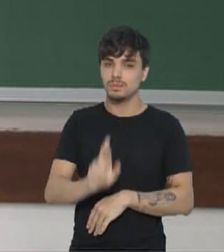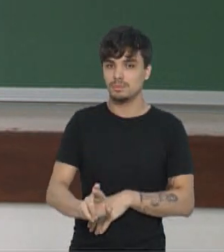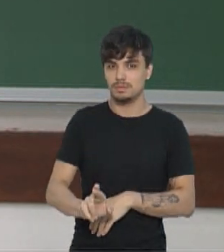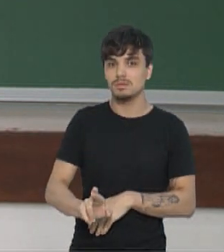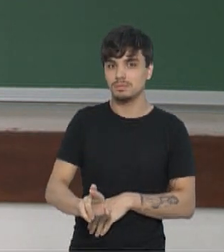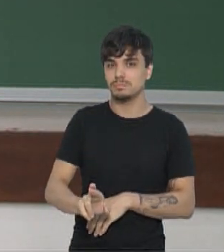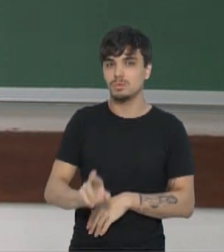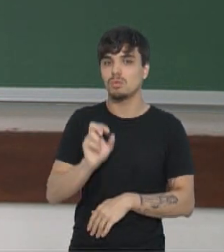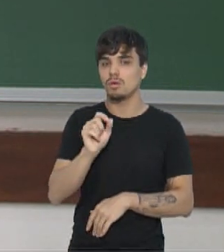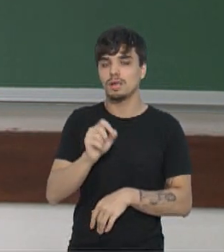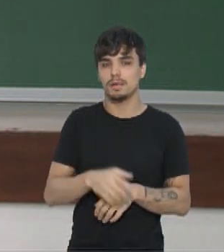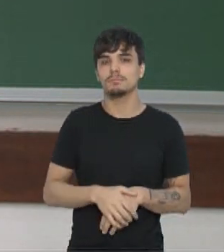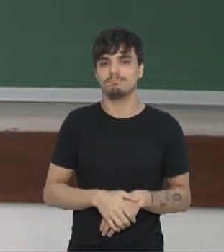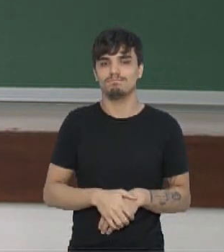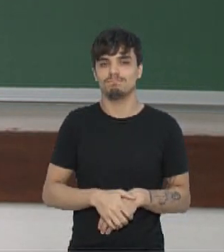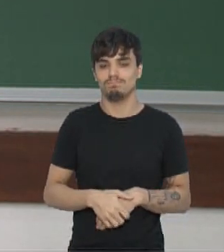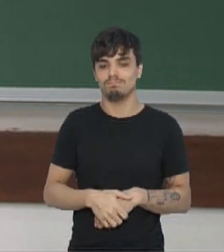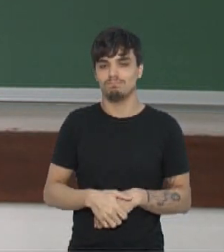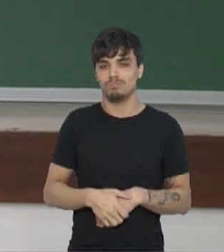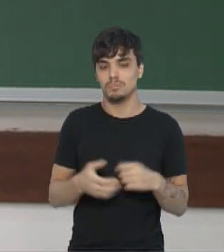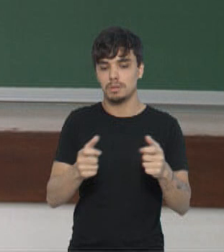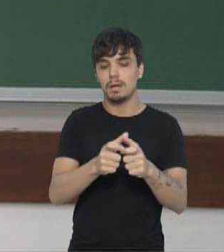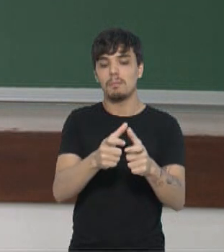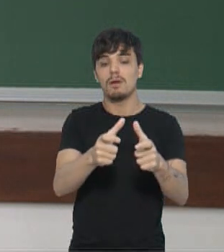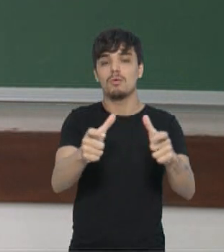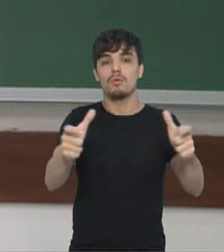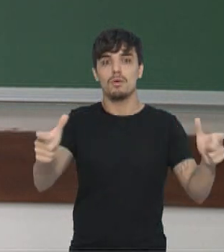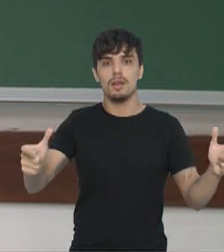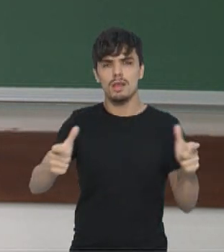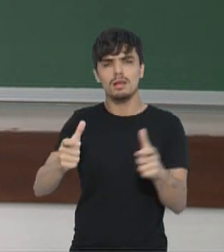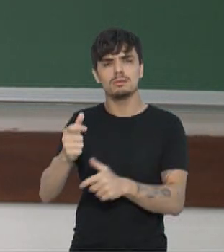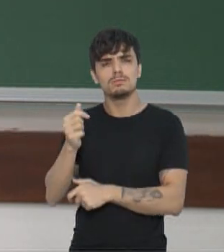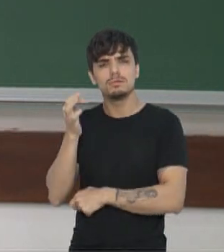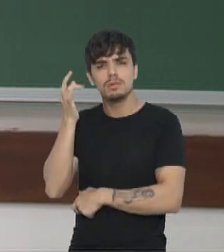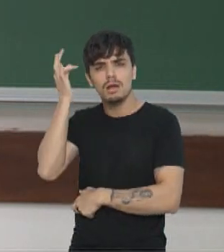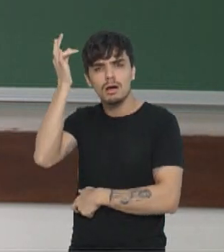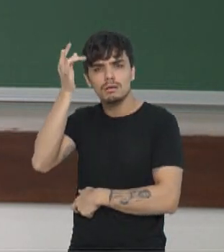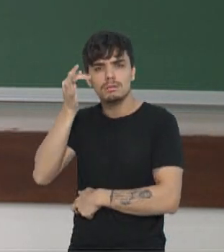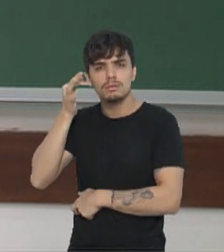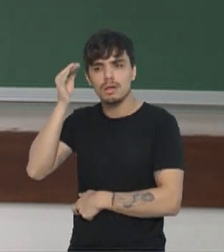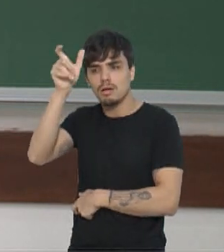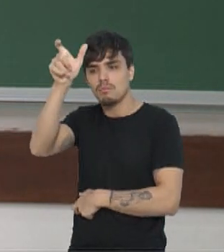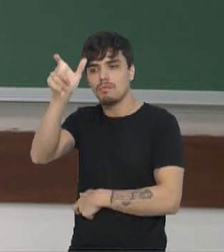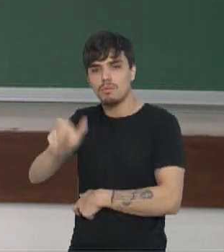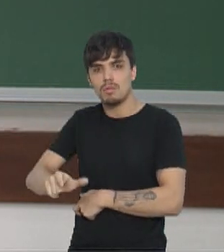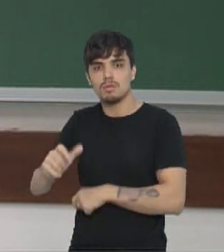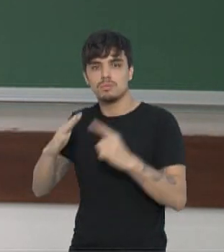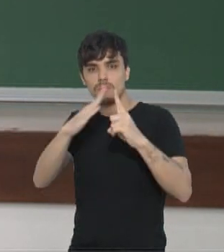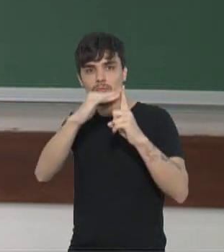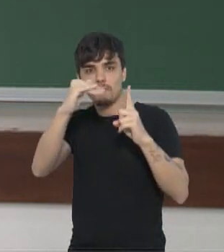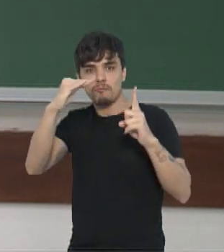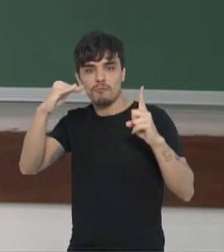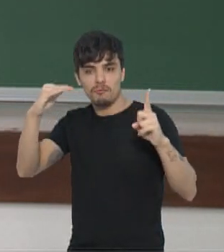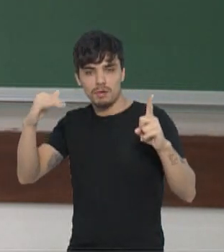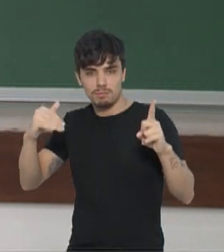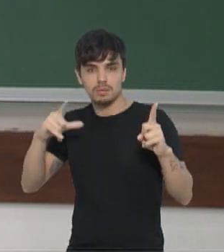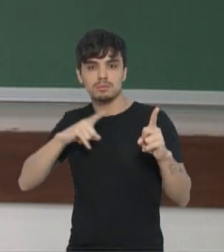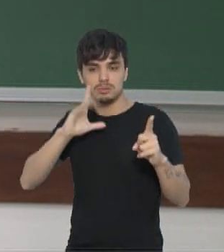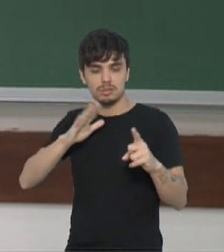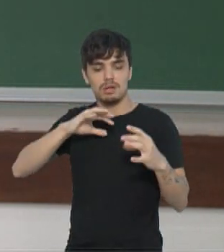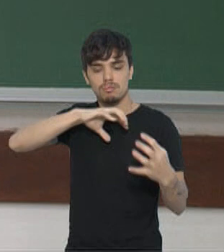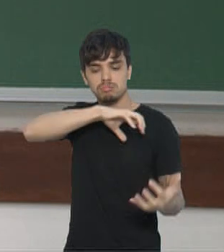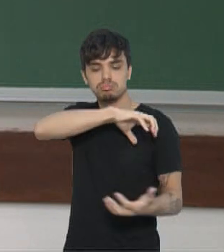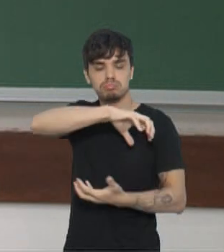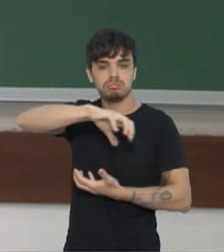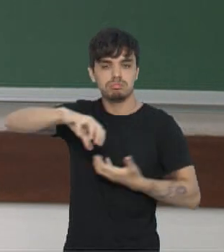seguinte, a maioria dos grandes filósofos que conseguiram fazer grandes revoluções